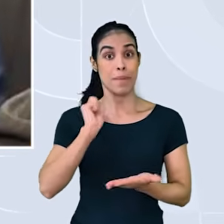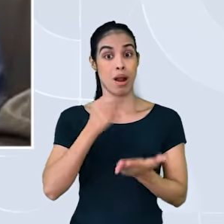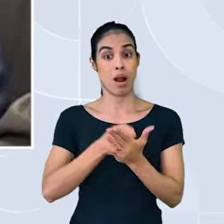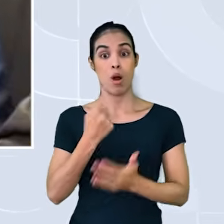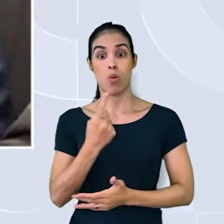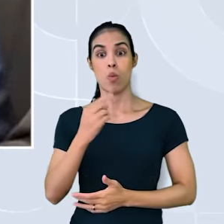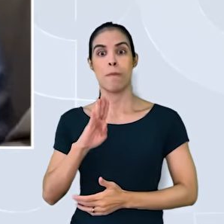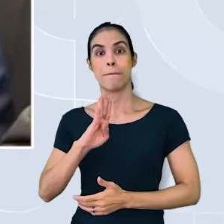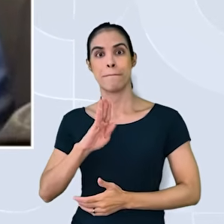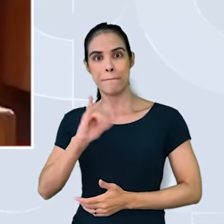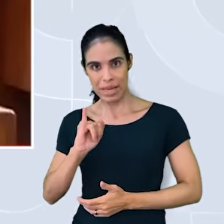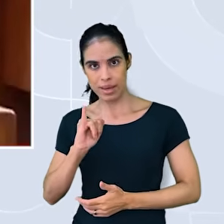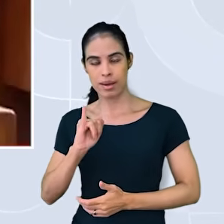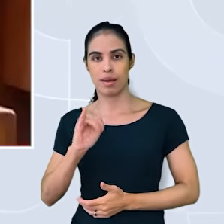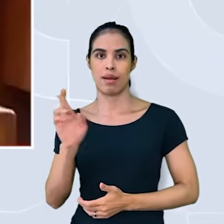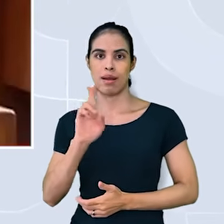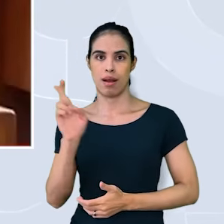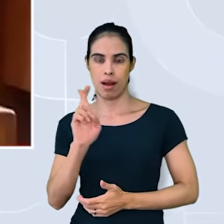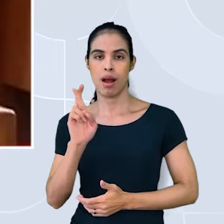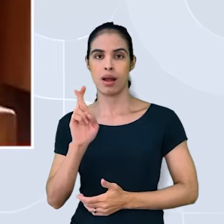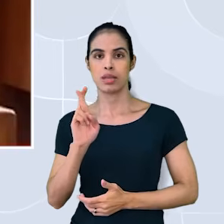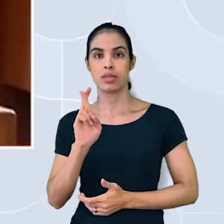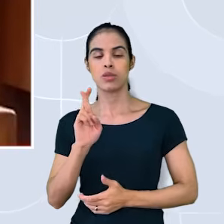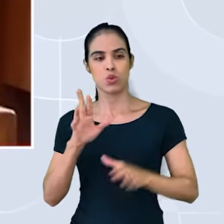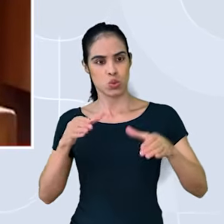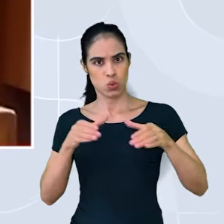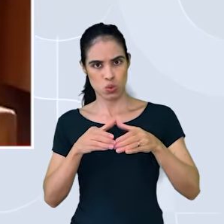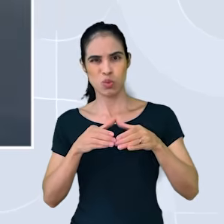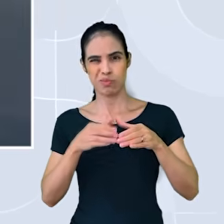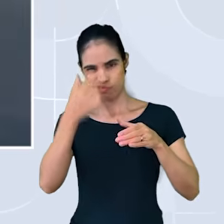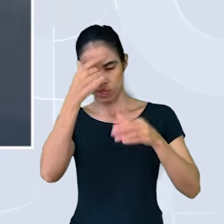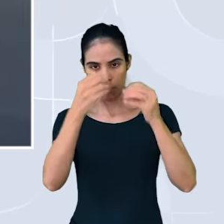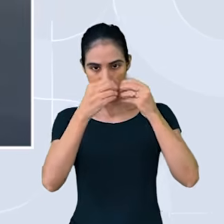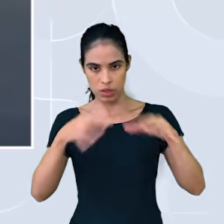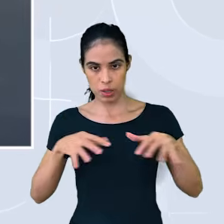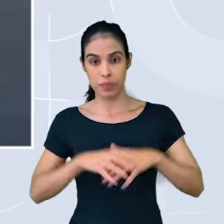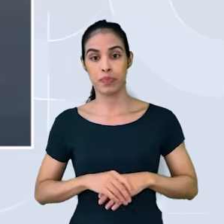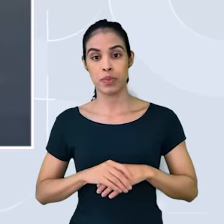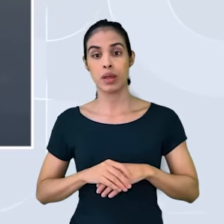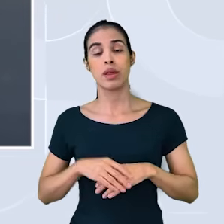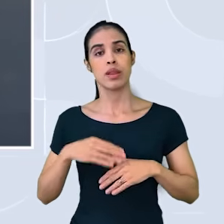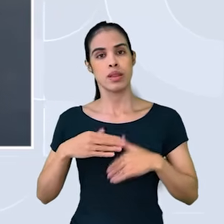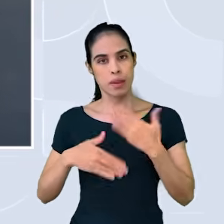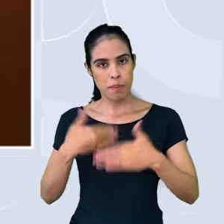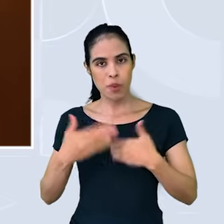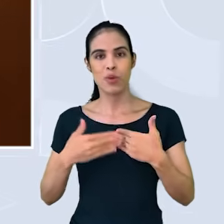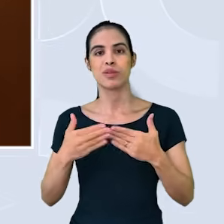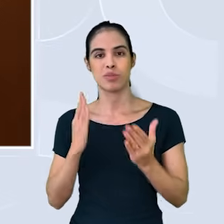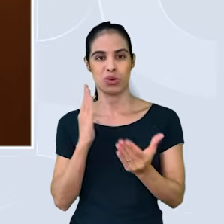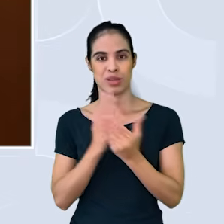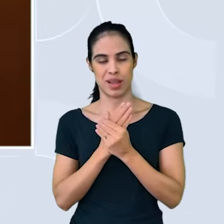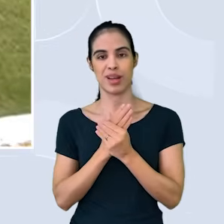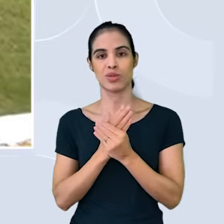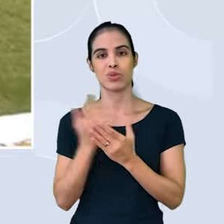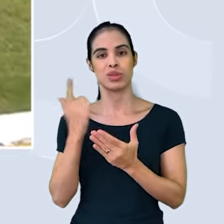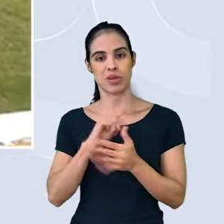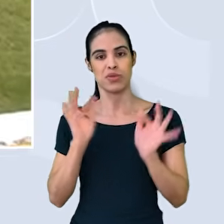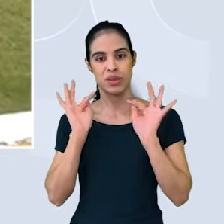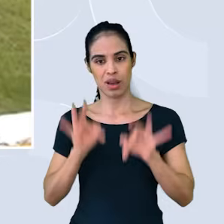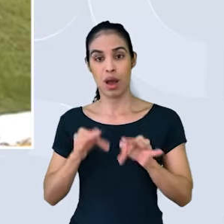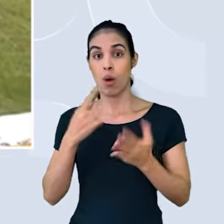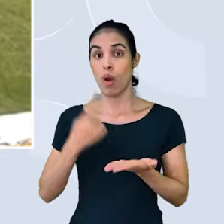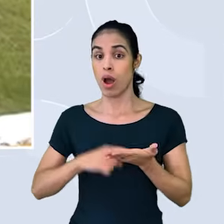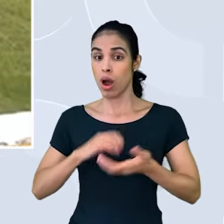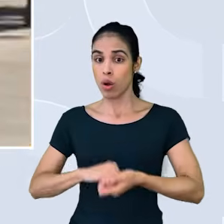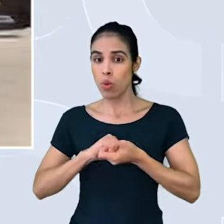bilhão por dano moral coletivo. Após mais de 6 anos de tramitação, o caso chegou ao fim do TST. Em